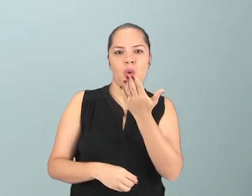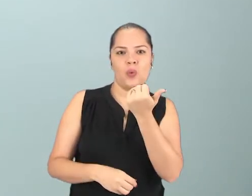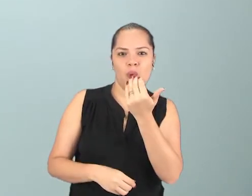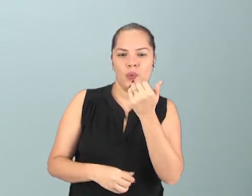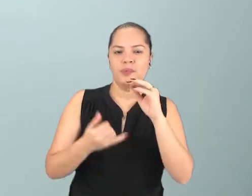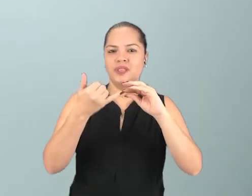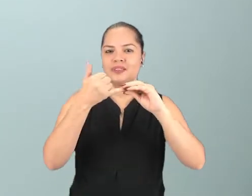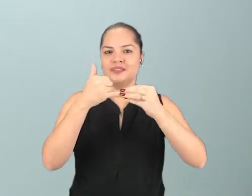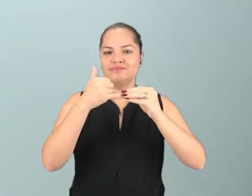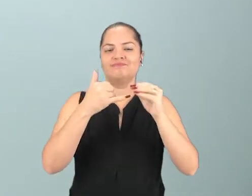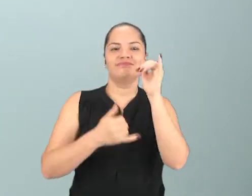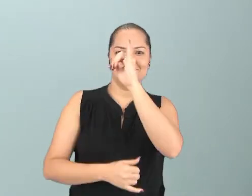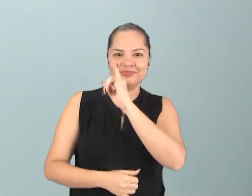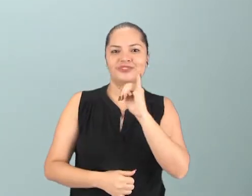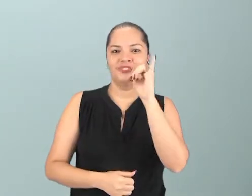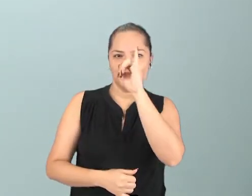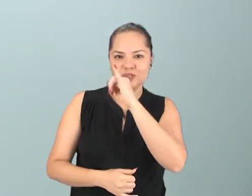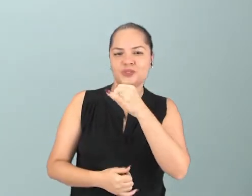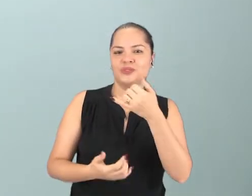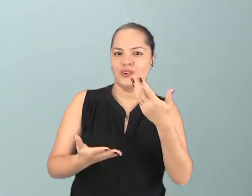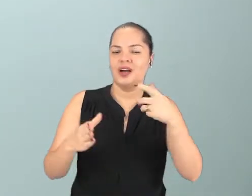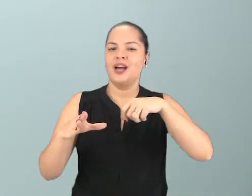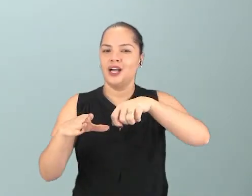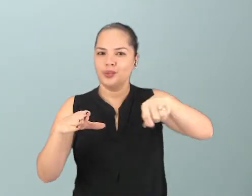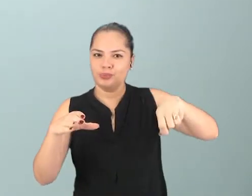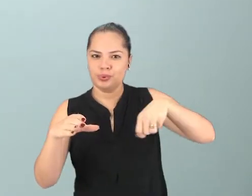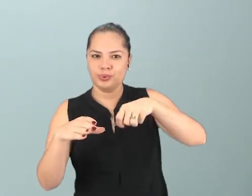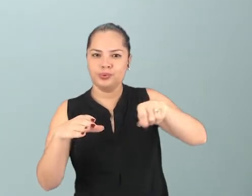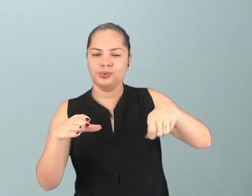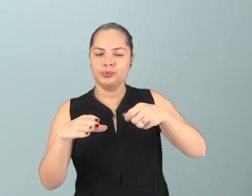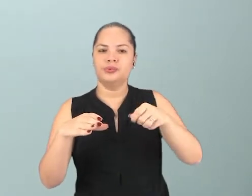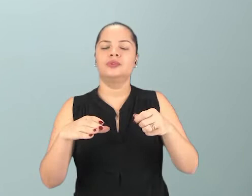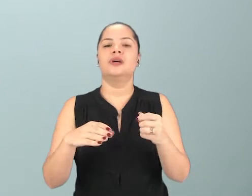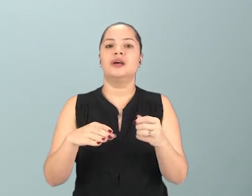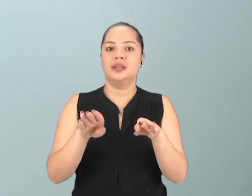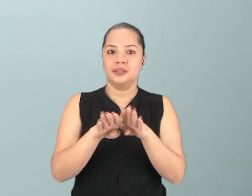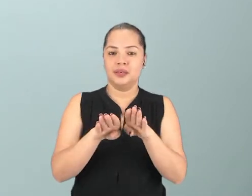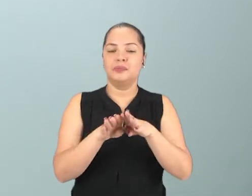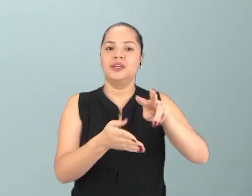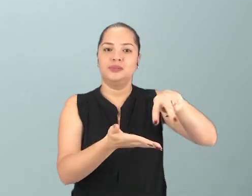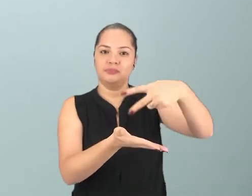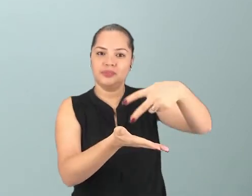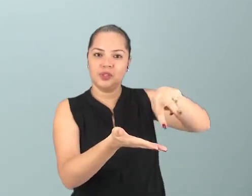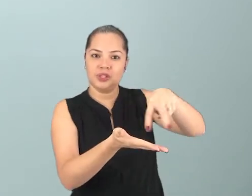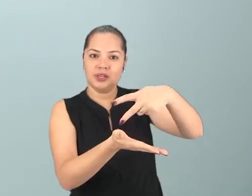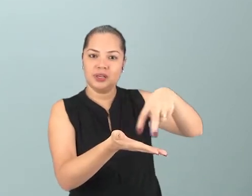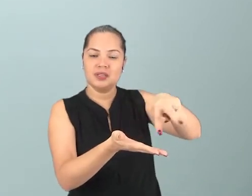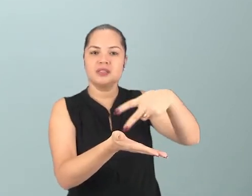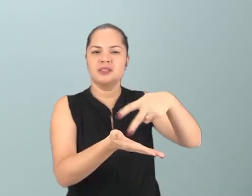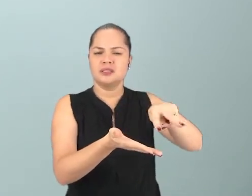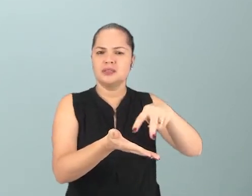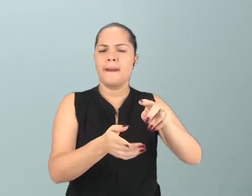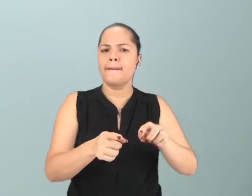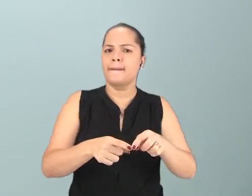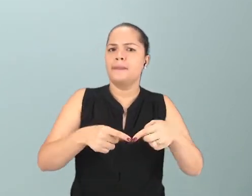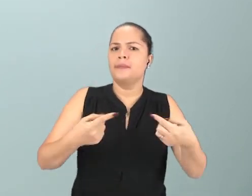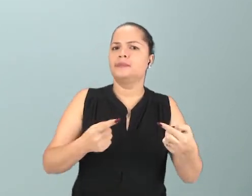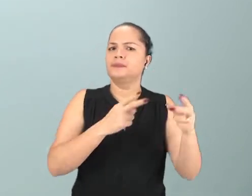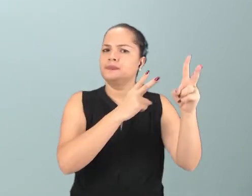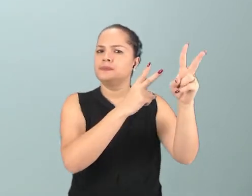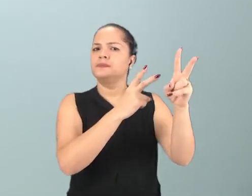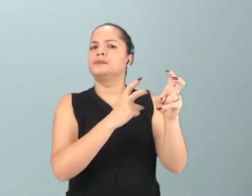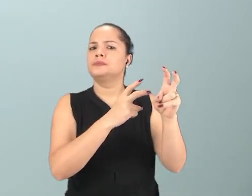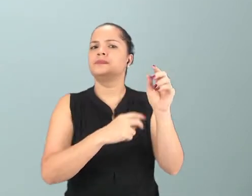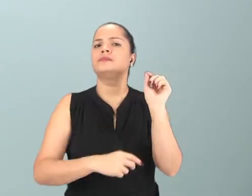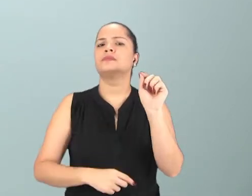à mente culinária, né? As 3 outras imagens representando dança, mas conseguiram observar um aspecto